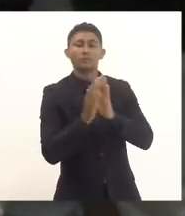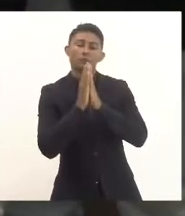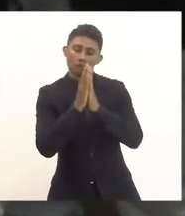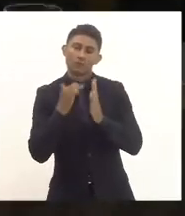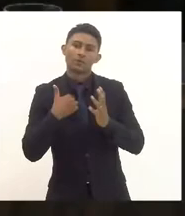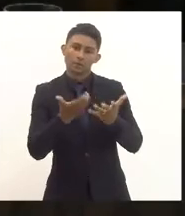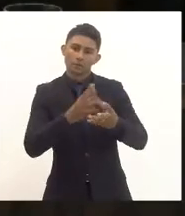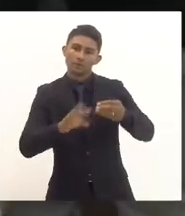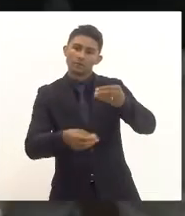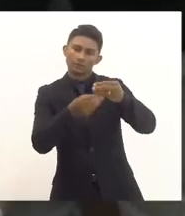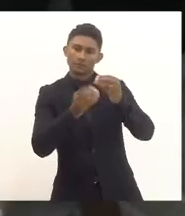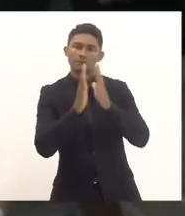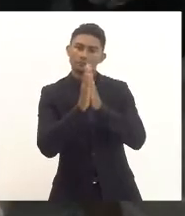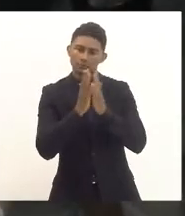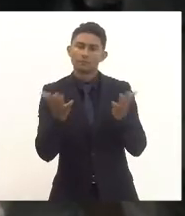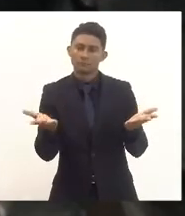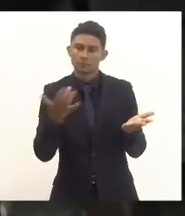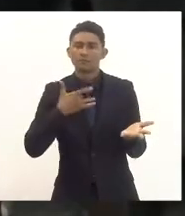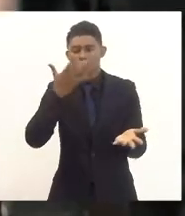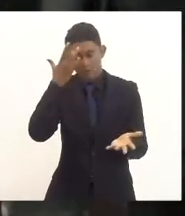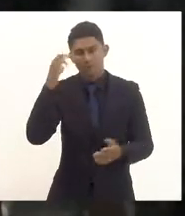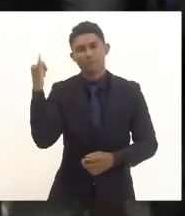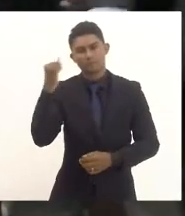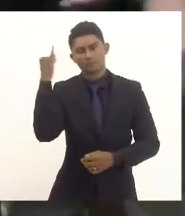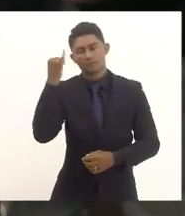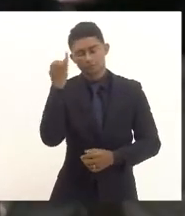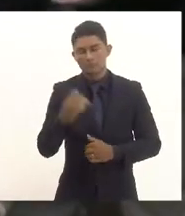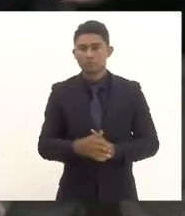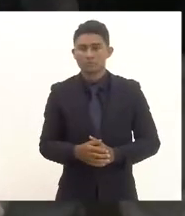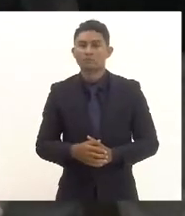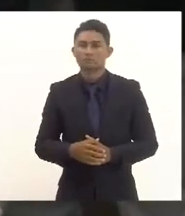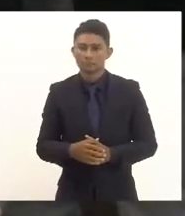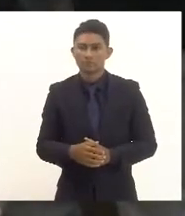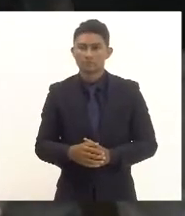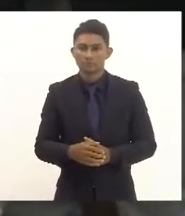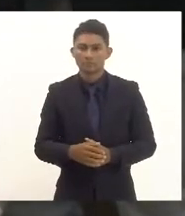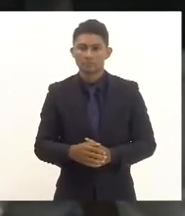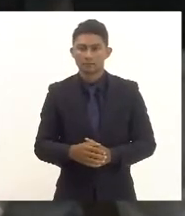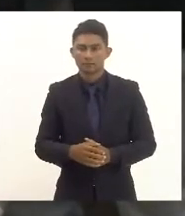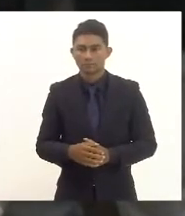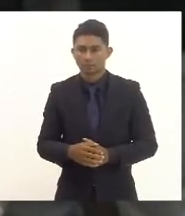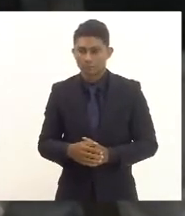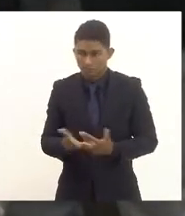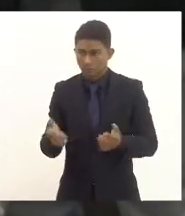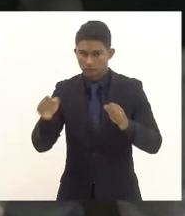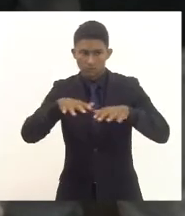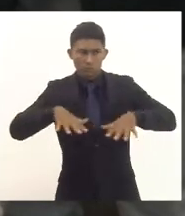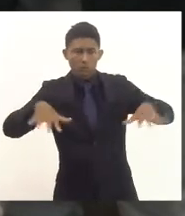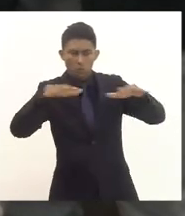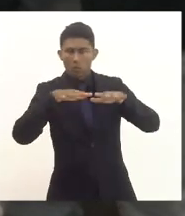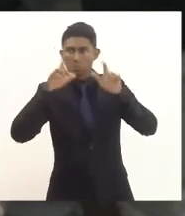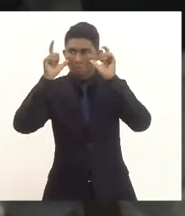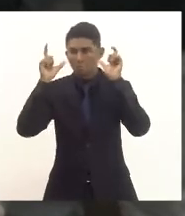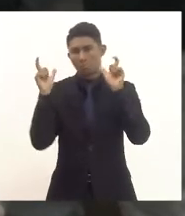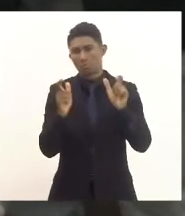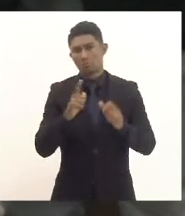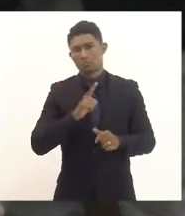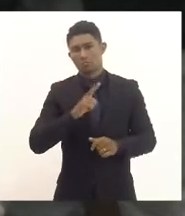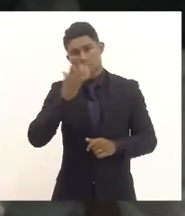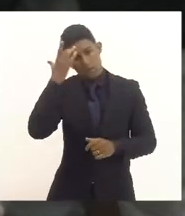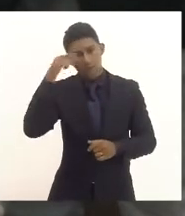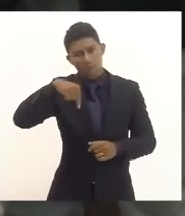contribuir Na minha opinião de extrema importância e muito interessante para quem Para todos nós acho que esse debate